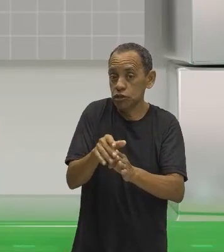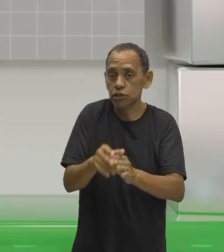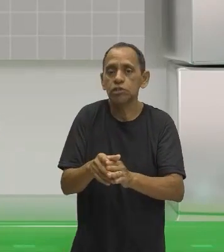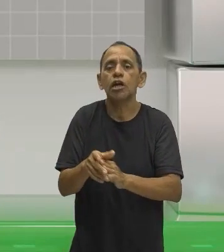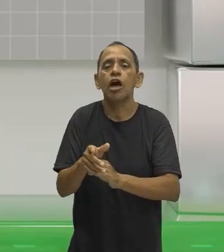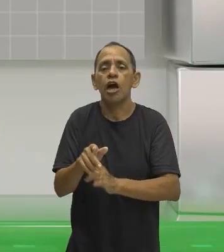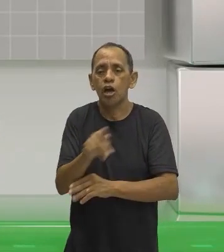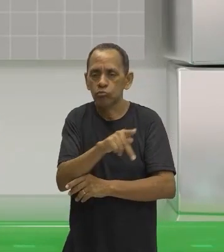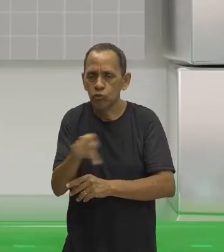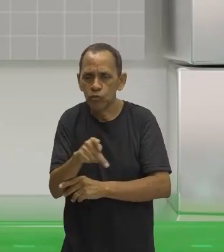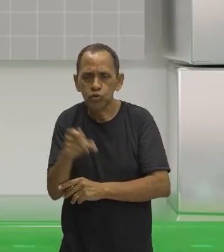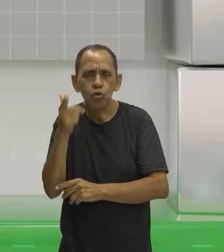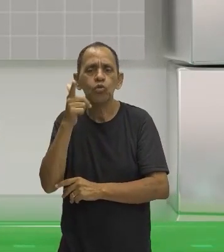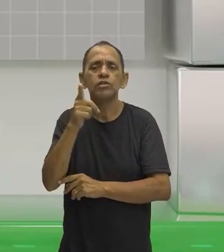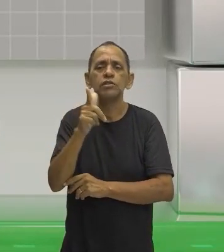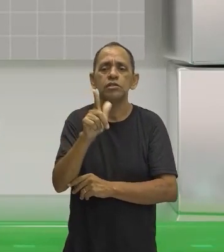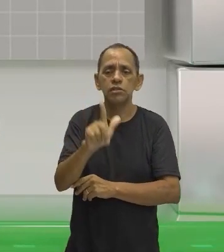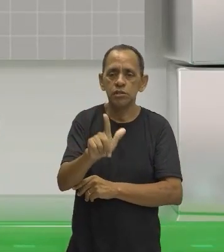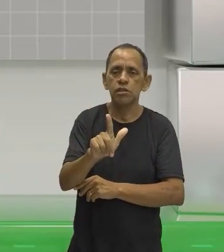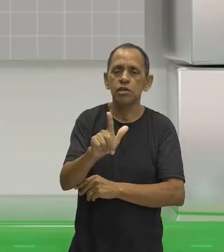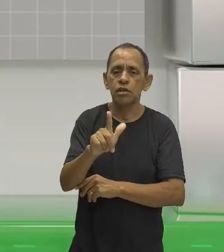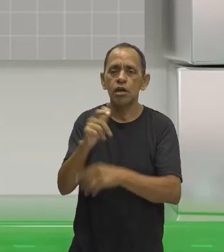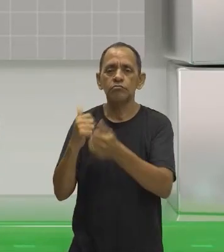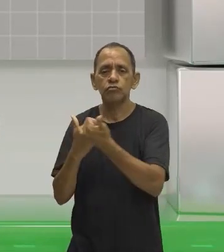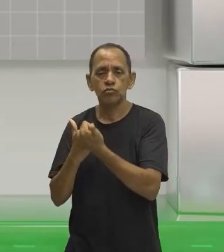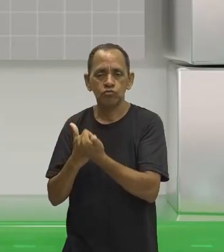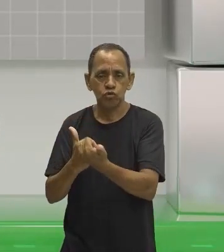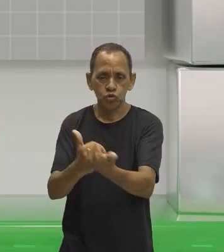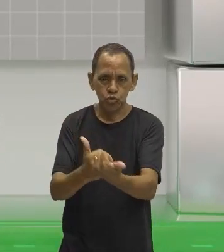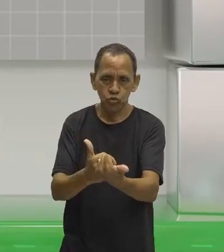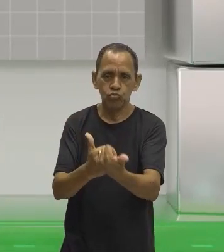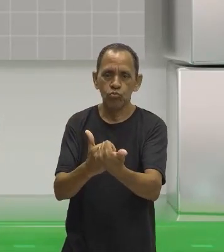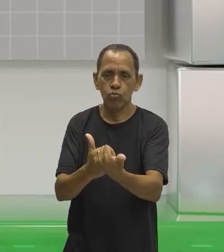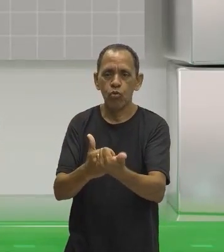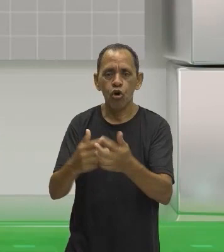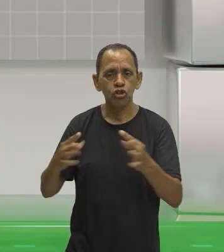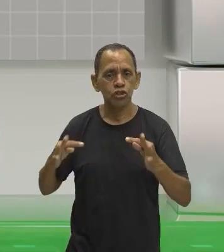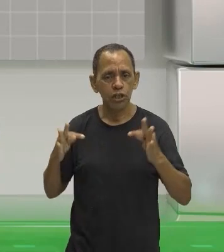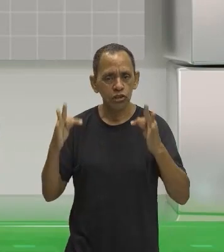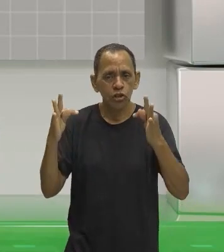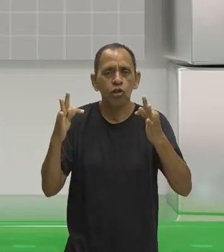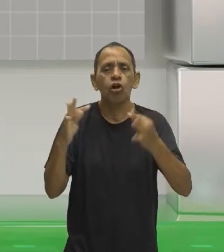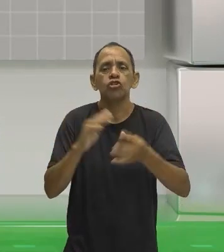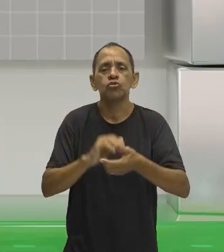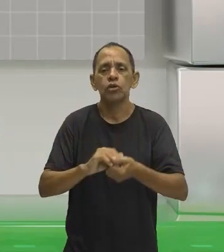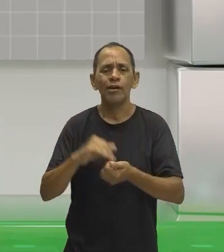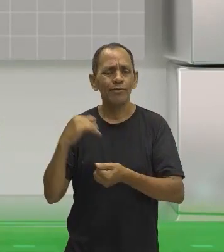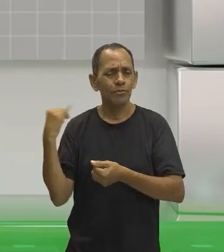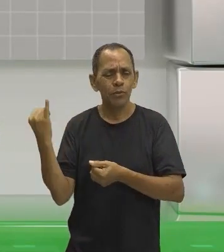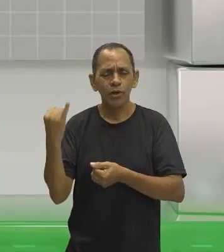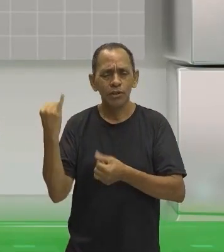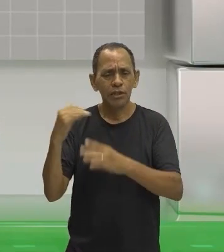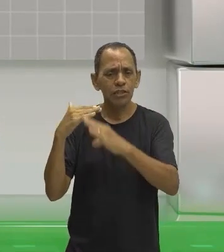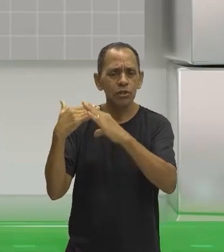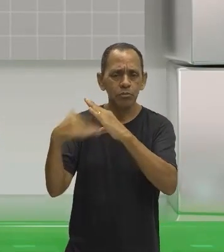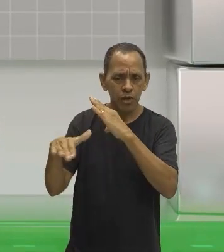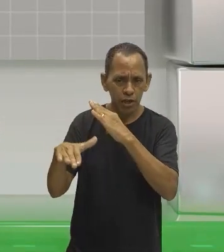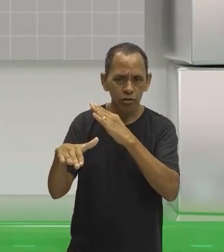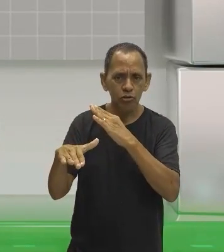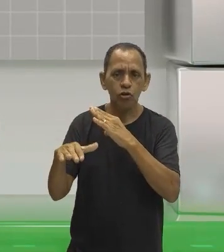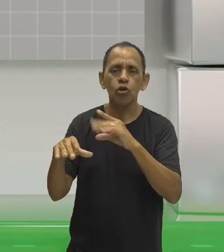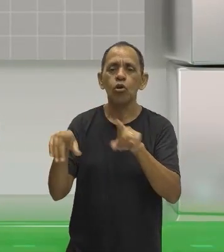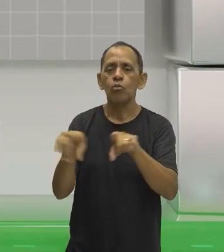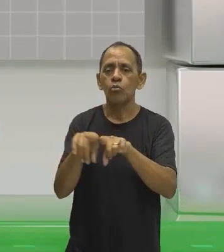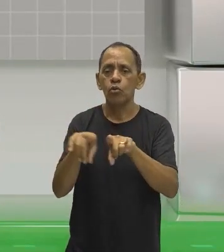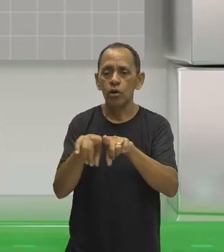essa questão de e-mail, porque o e-mail é uma comunicação muito importante e é para esse e-mail institucional que vão